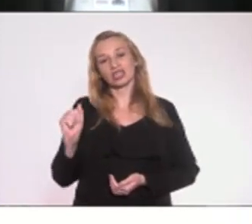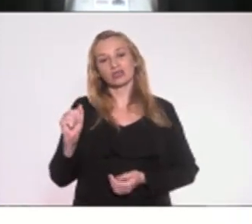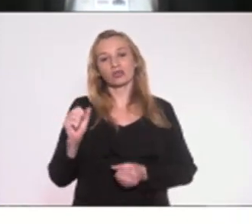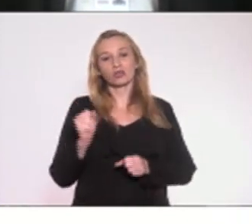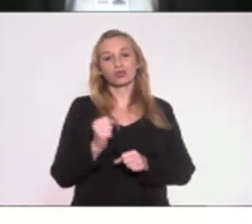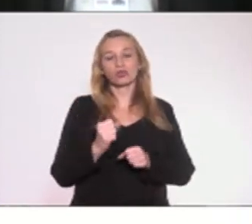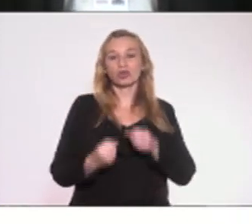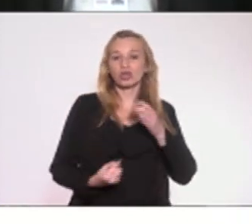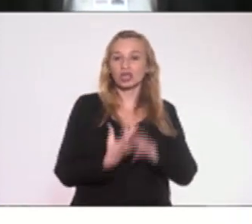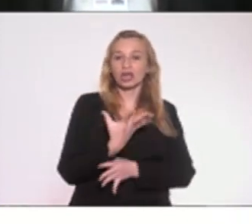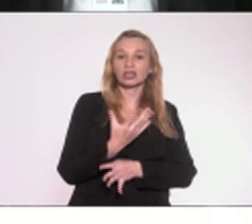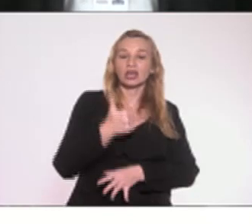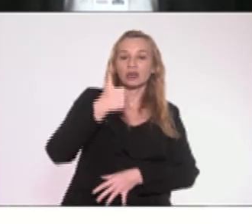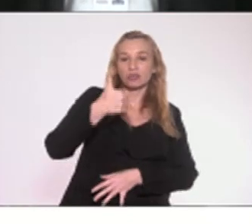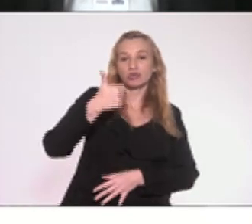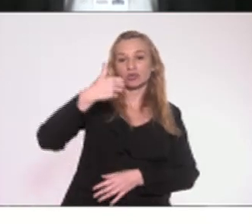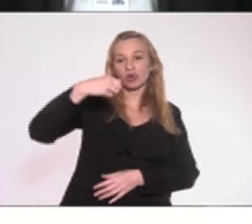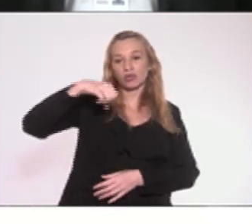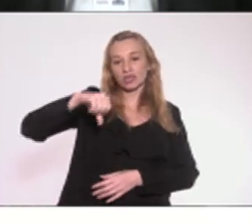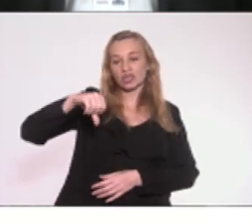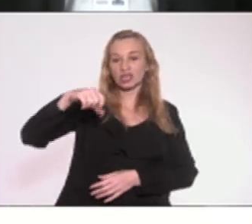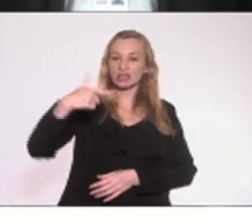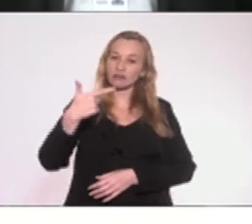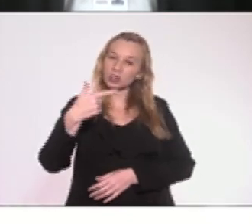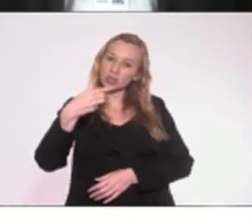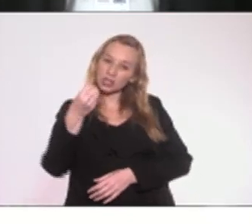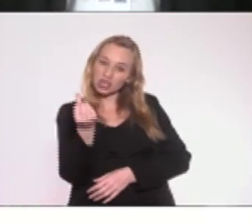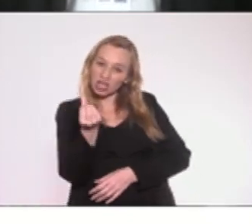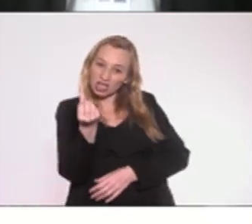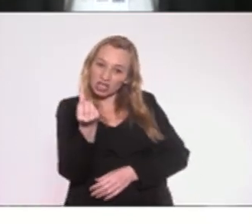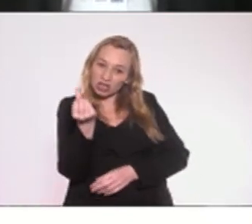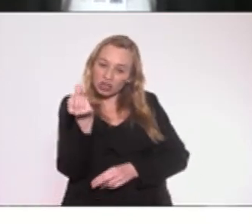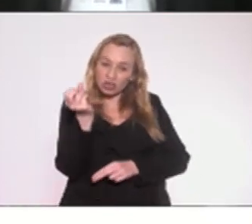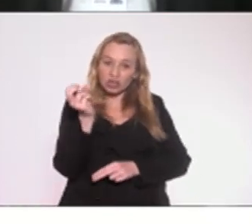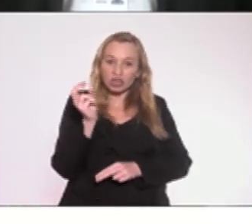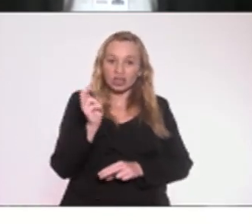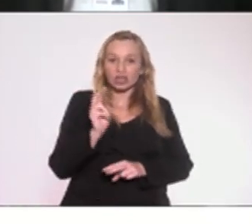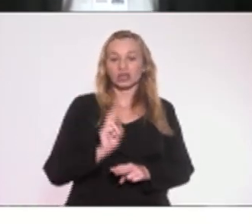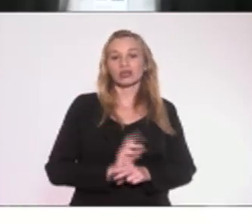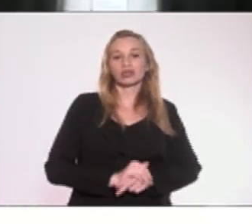1926 e ficava sobre uma cadeia